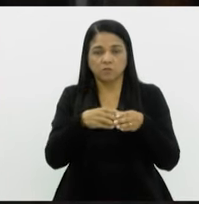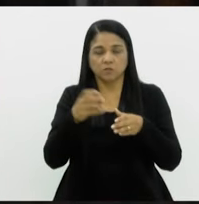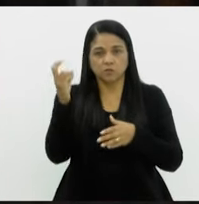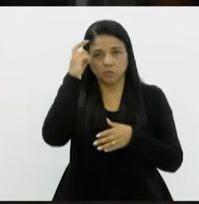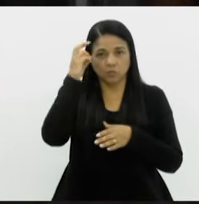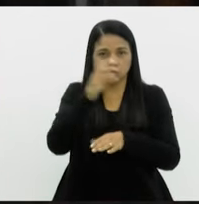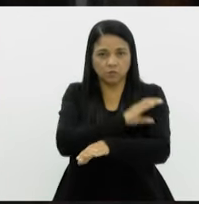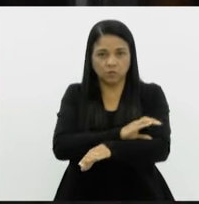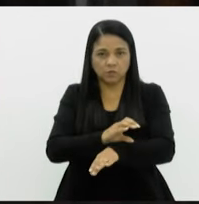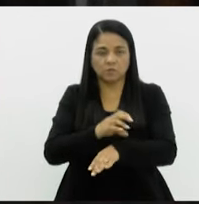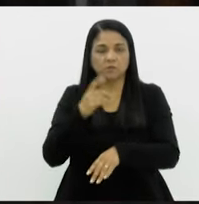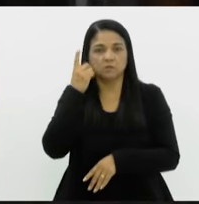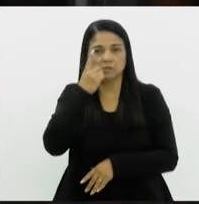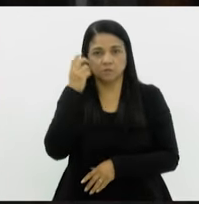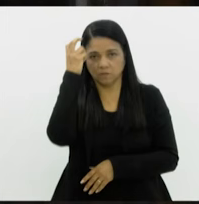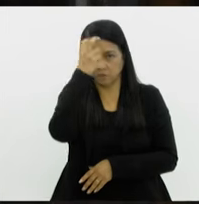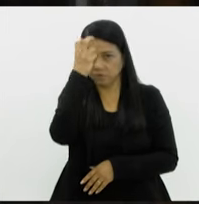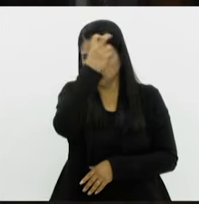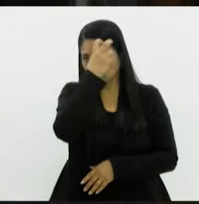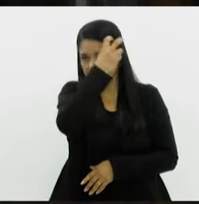Lima.